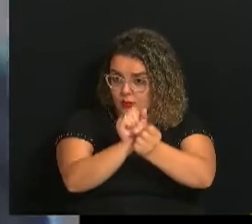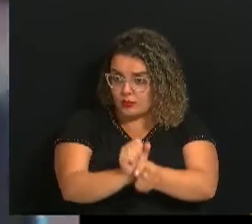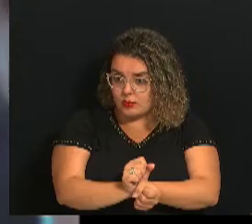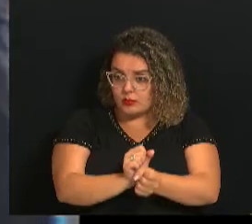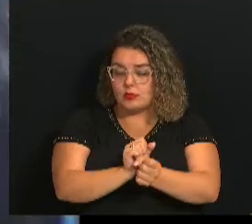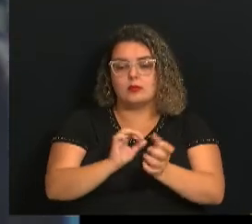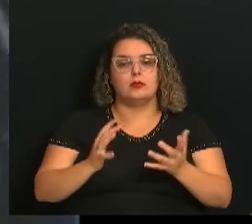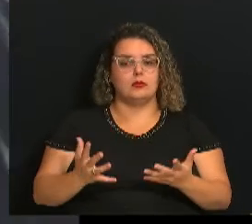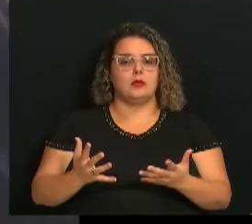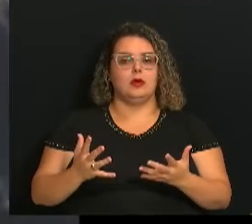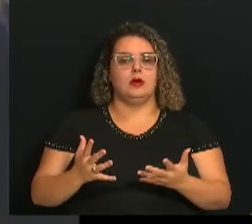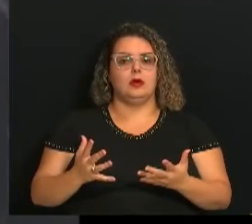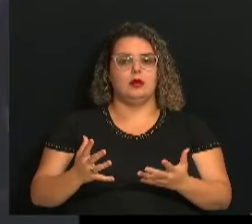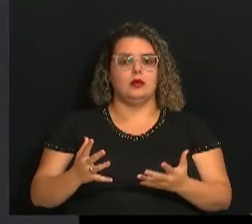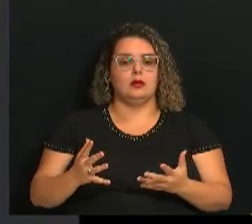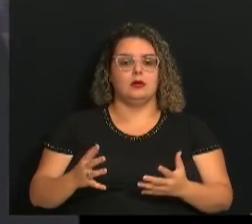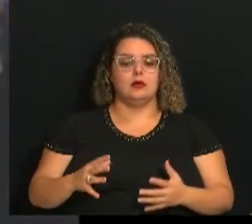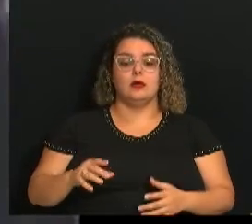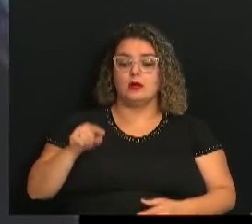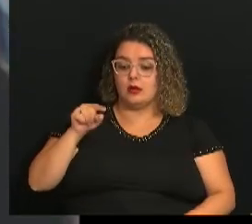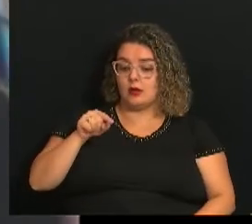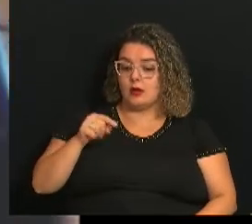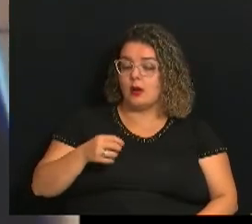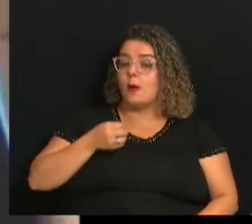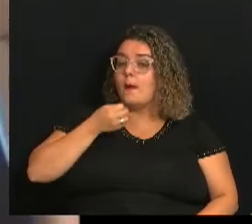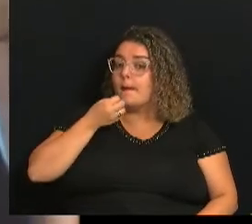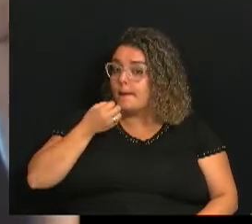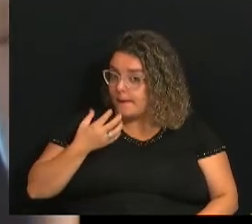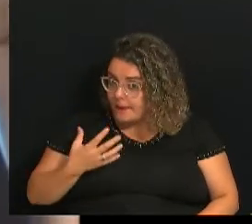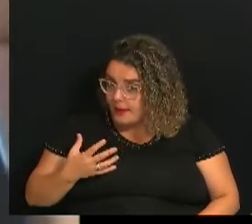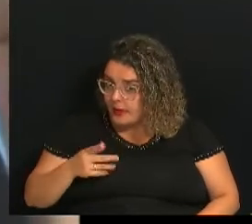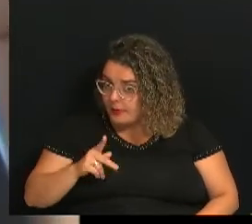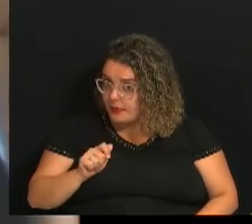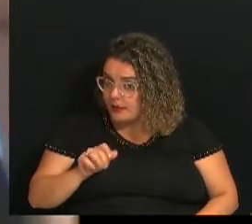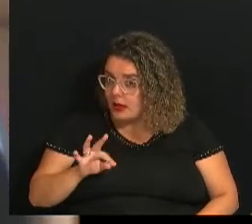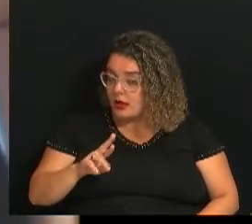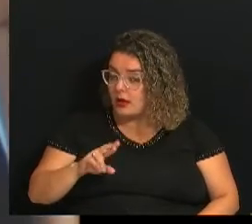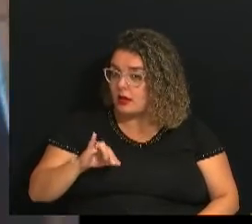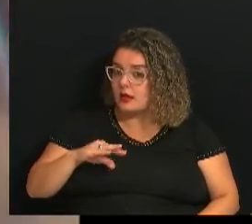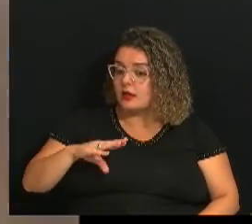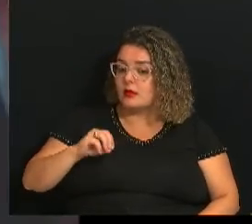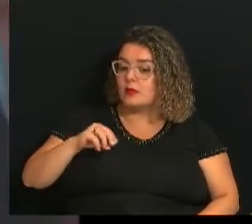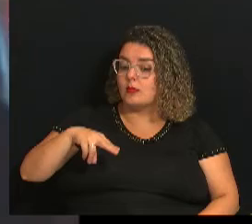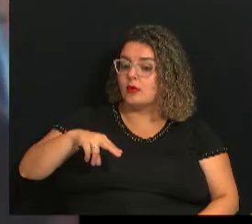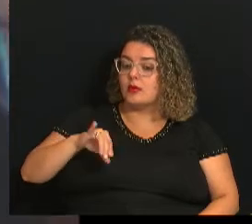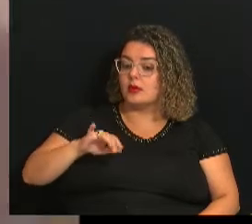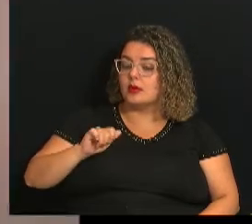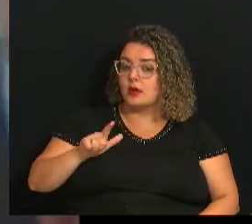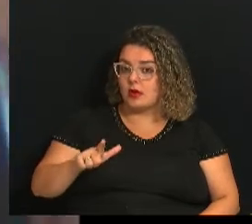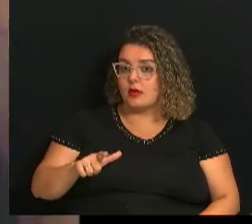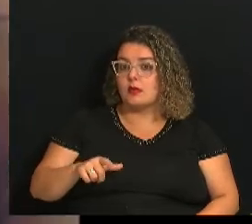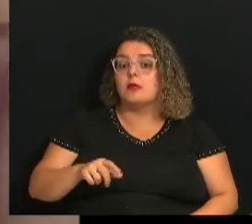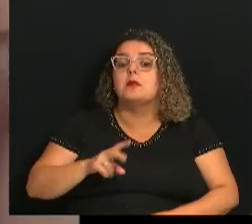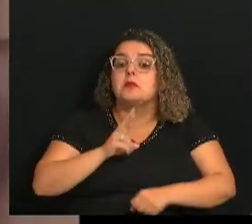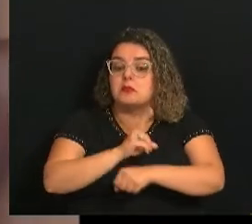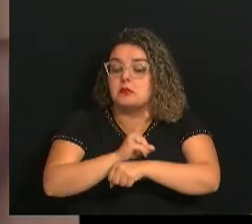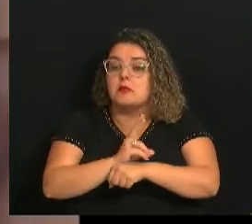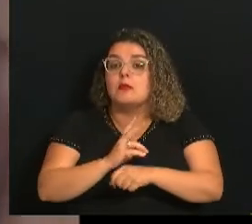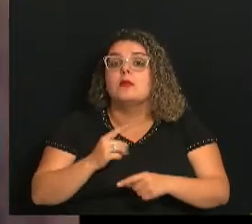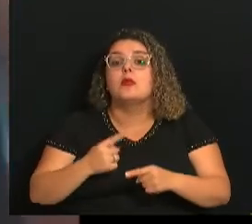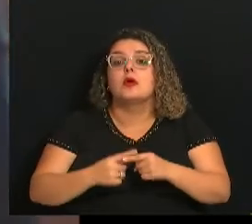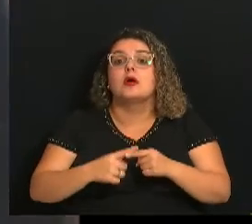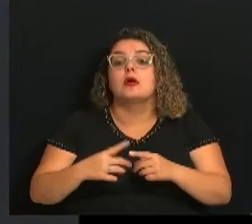ela, efetivamente, enquanto bem patrimonial, ela é muito preservada pela força que existe